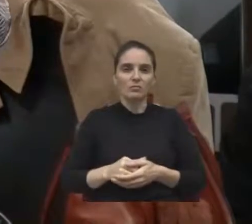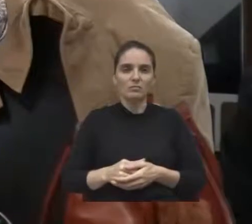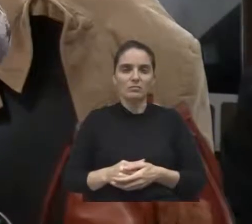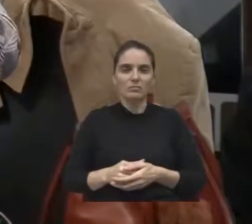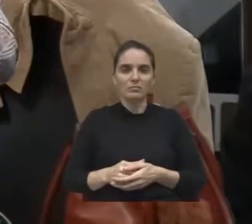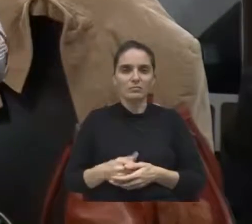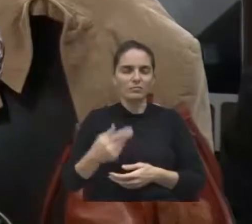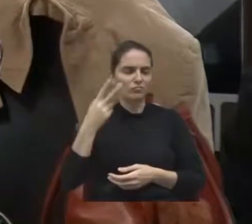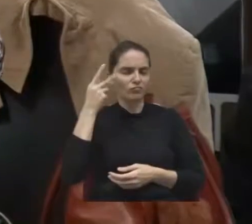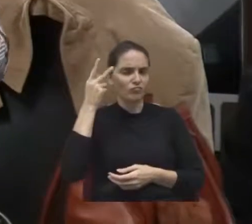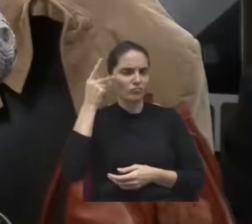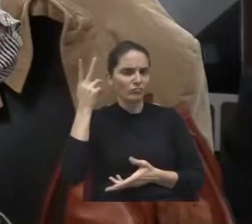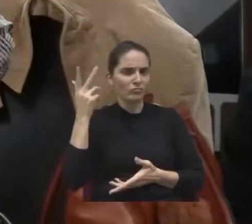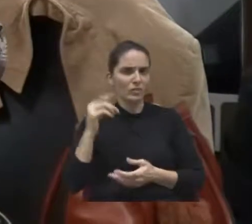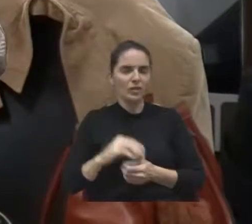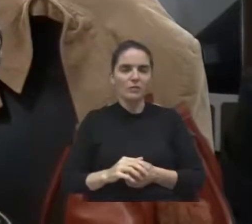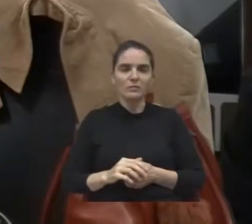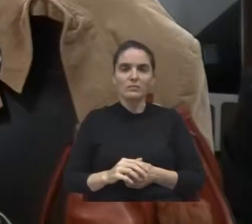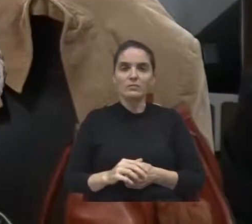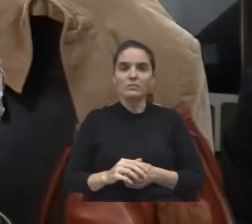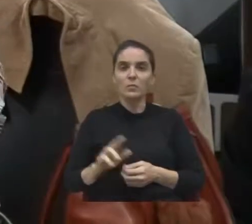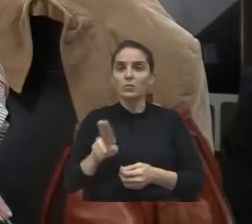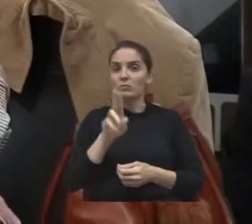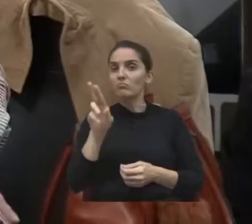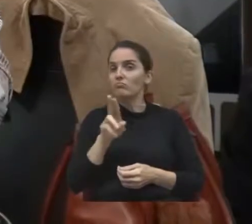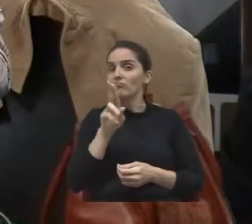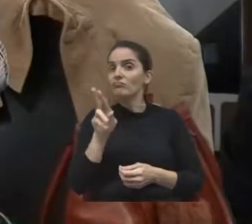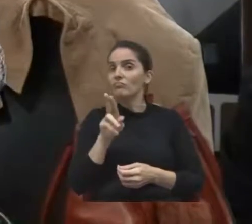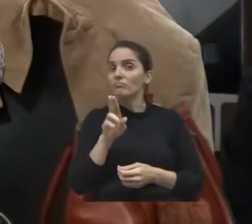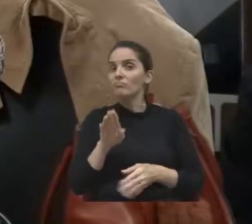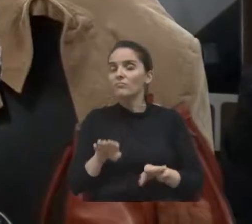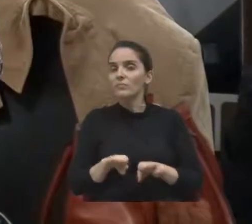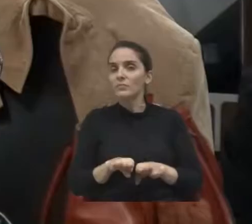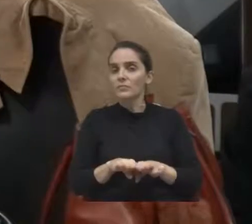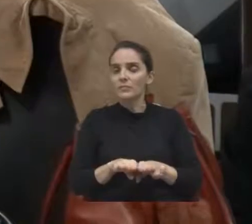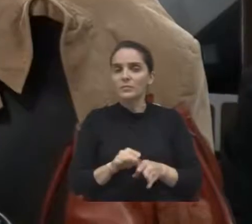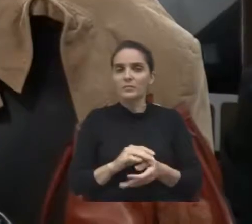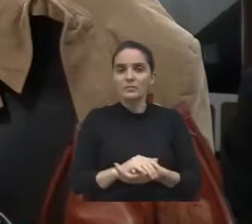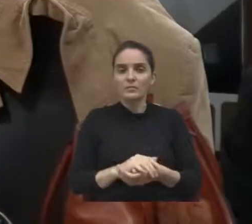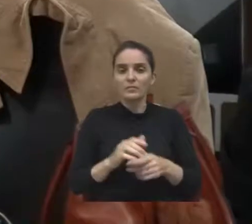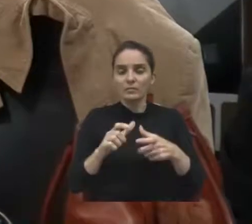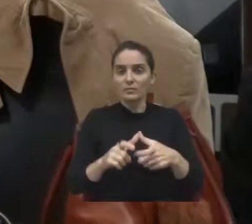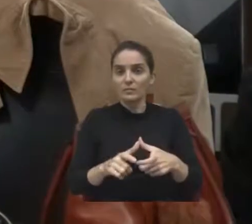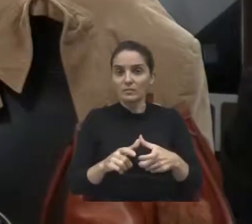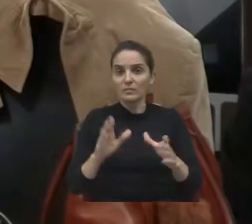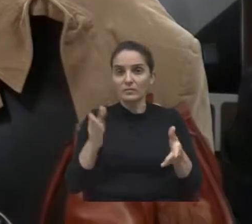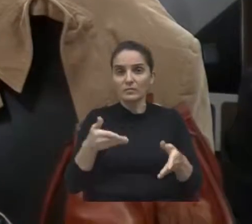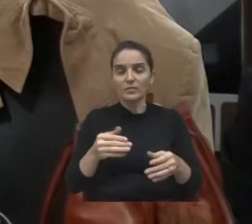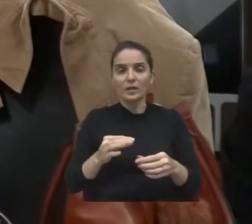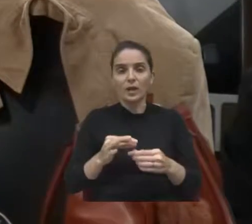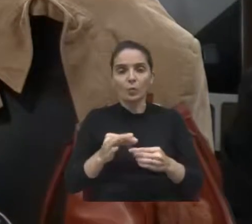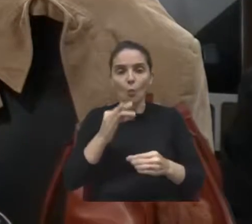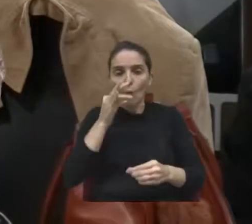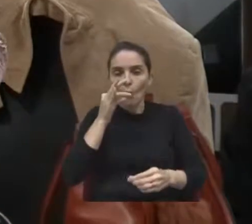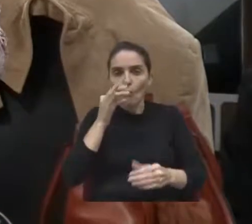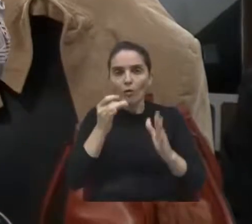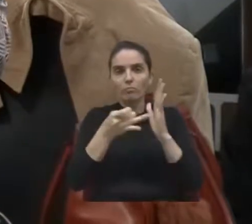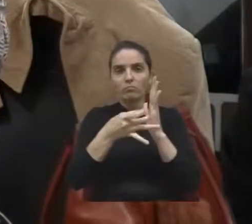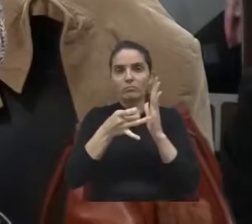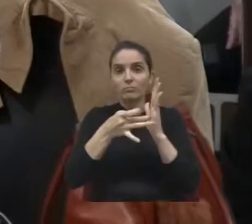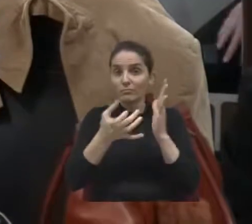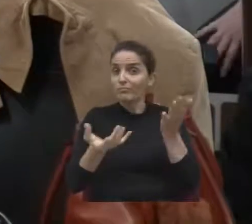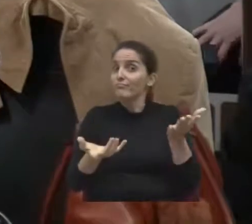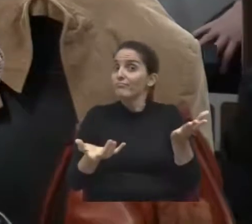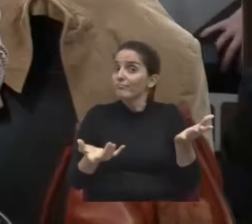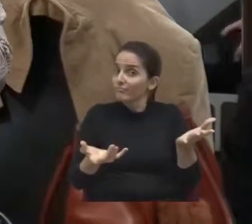aquele que tem né, estão usando. E também tem alguns locais que já existe o canudinho de vidro. Quer dizer,